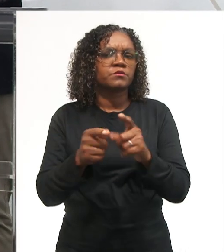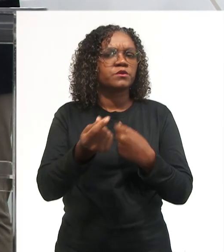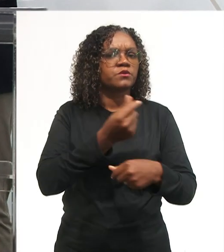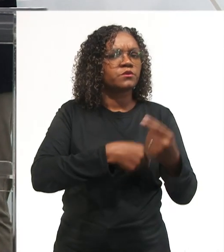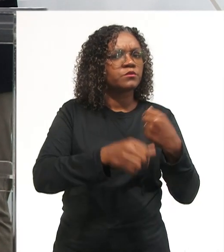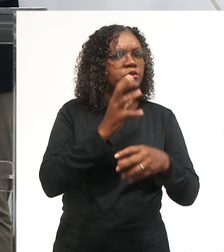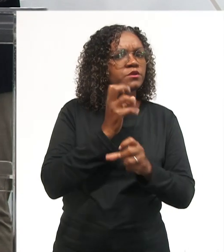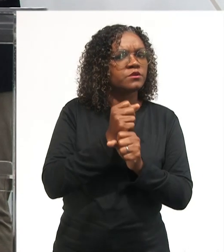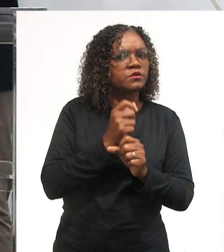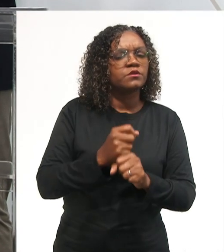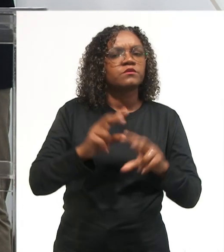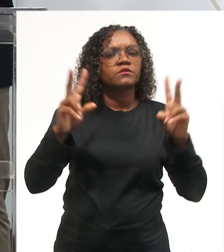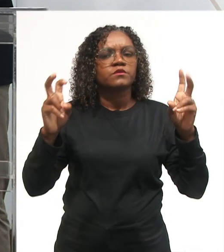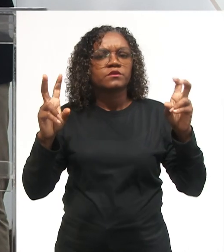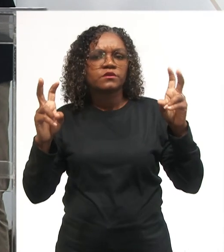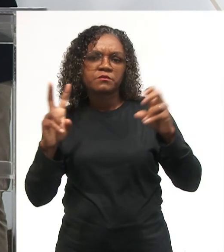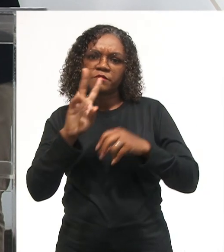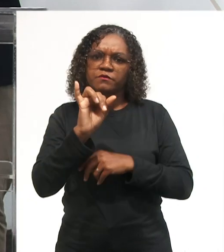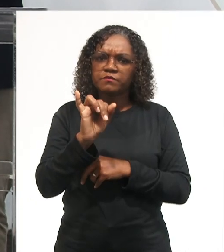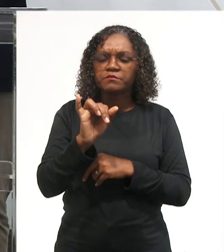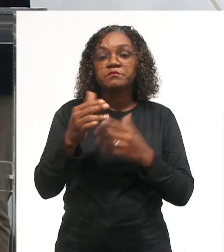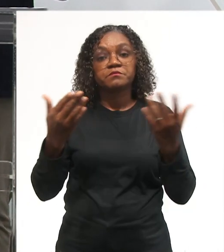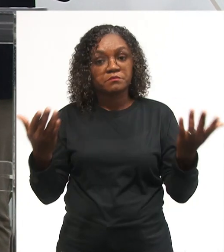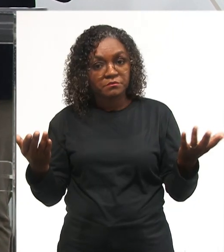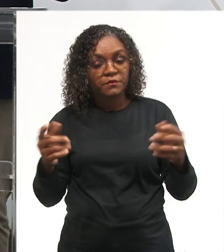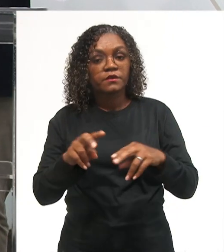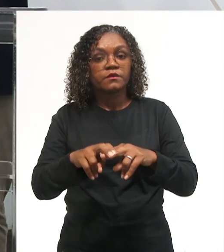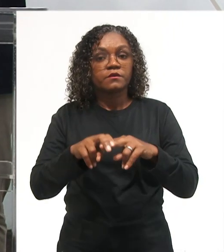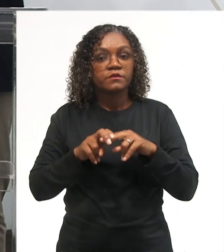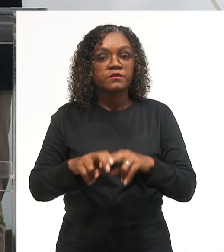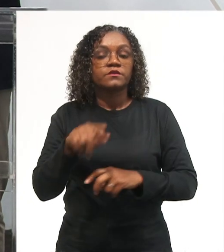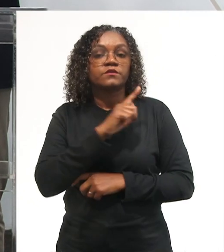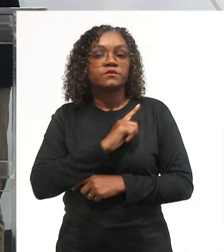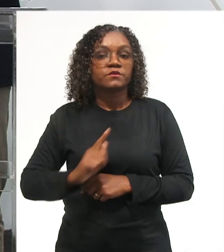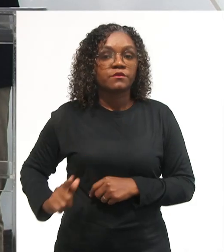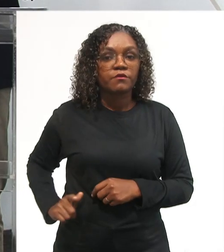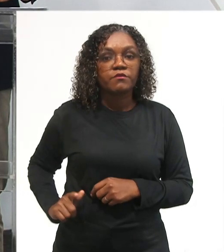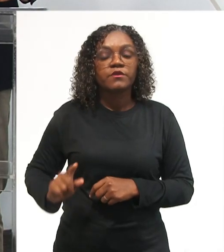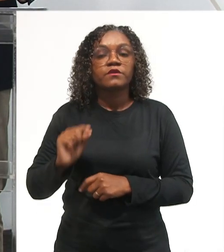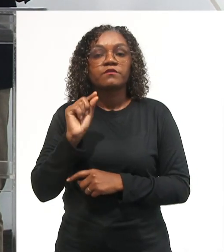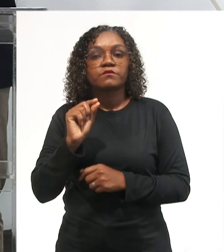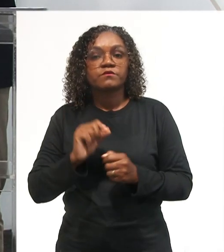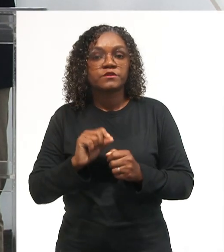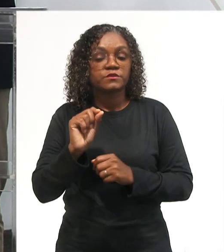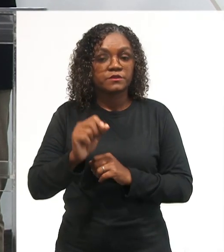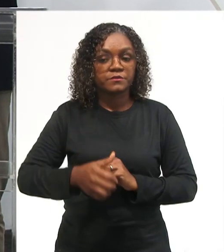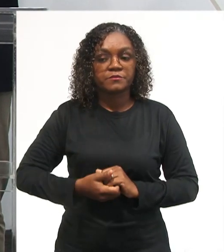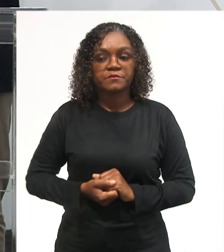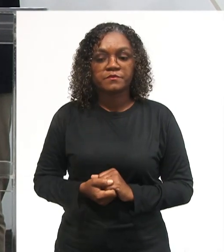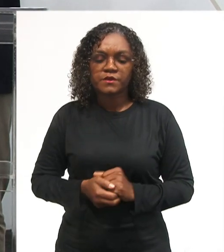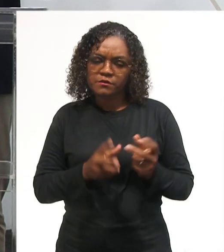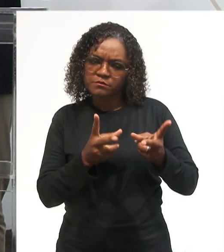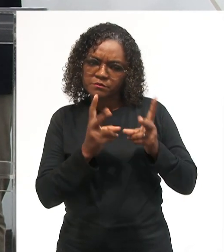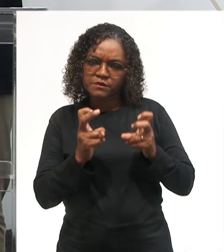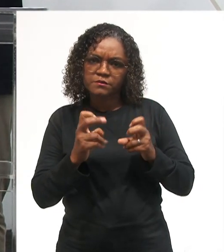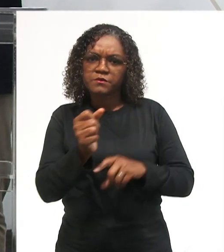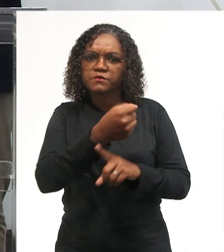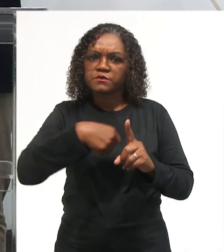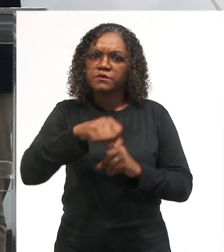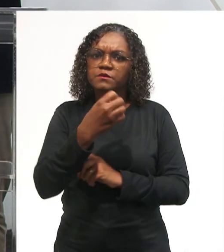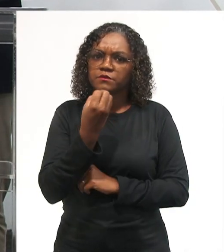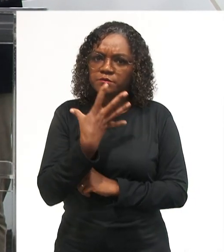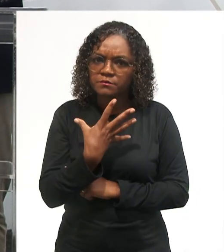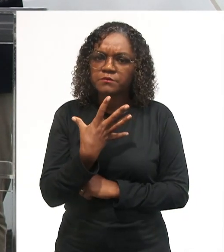realmente que iria gerar. E o governo, ao ver que esse tipo de negócio faz bem à sociedade,